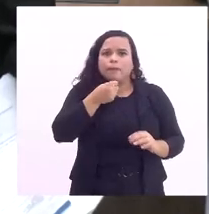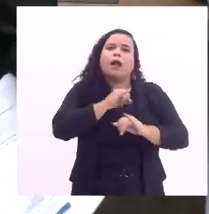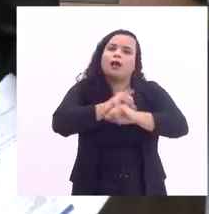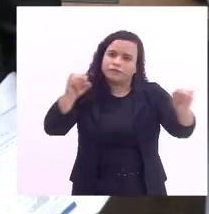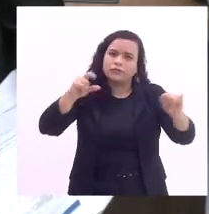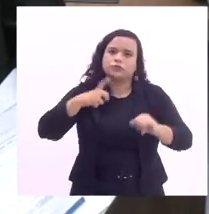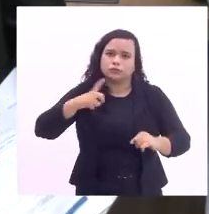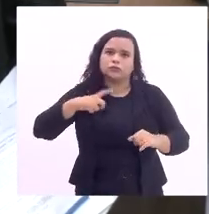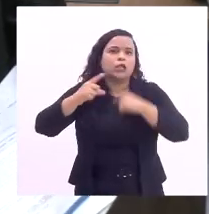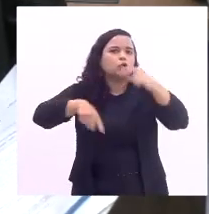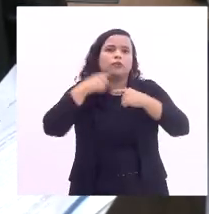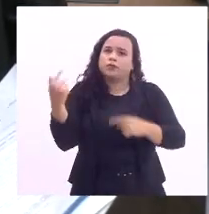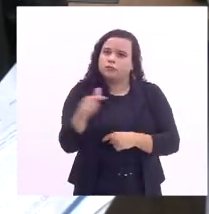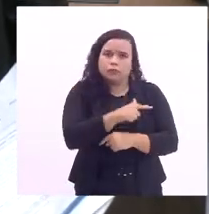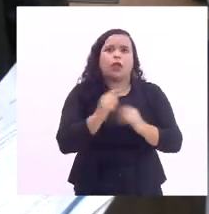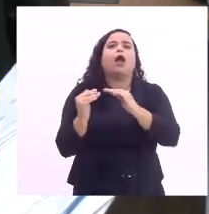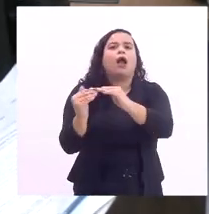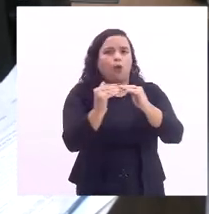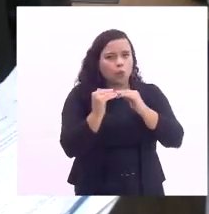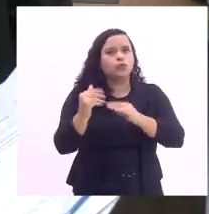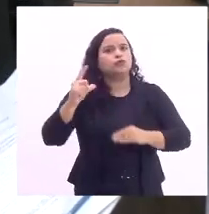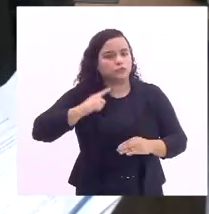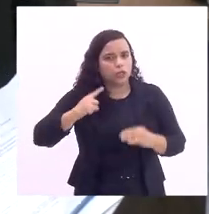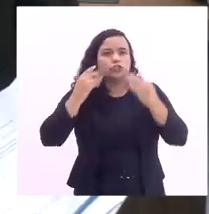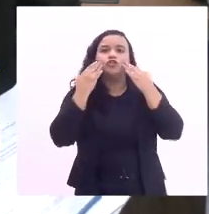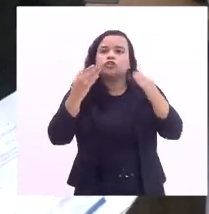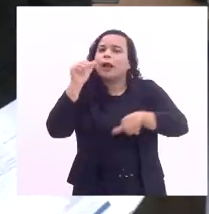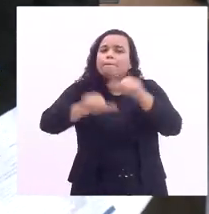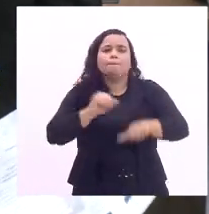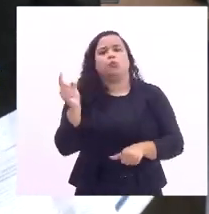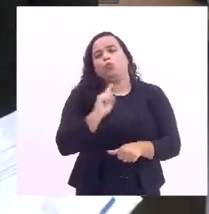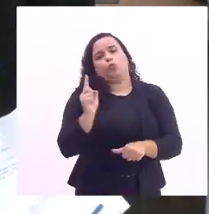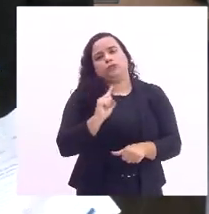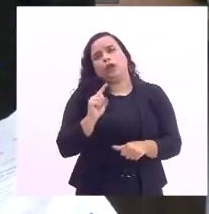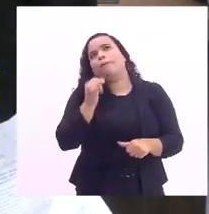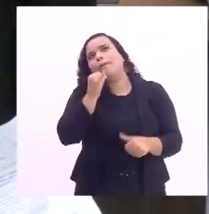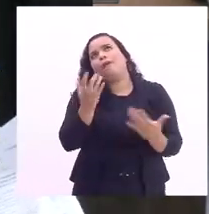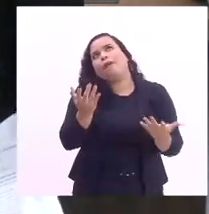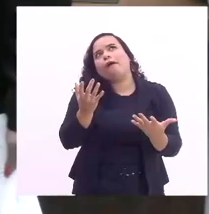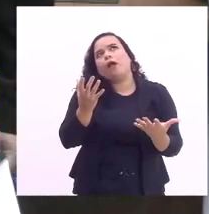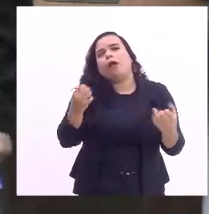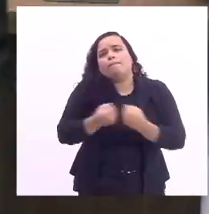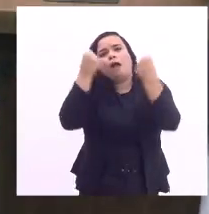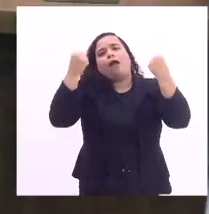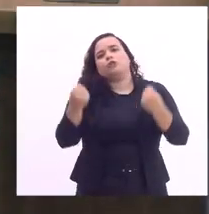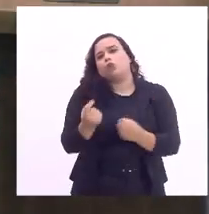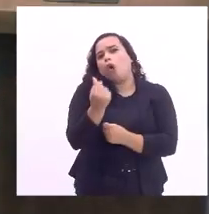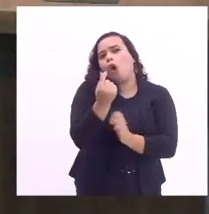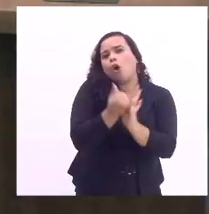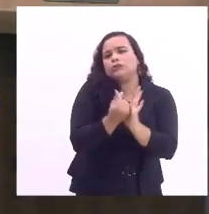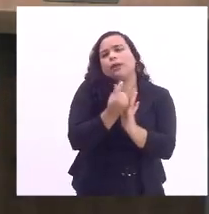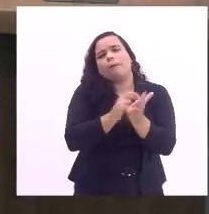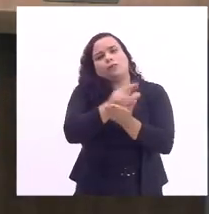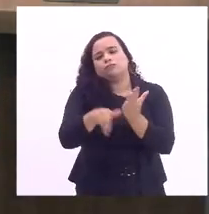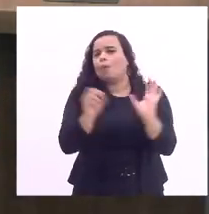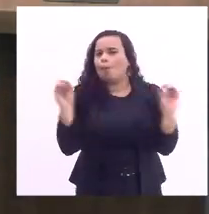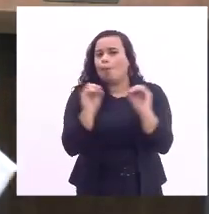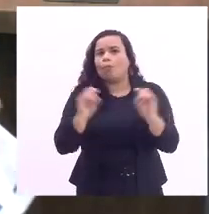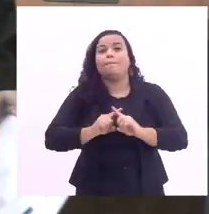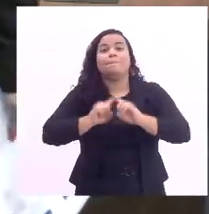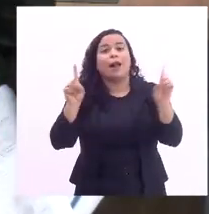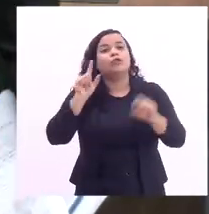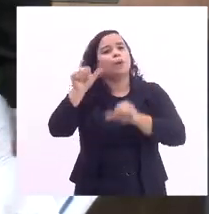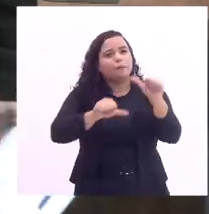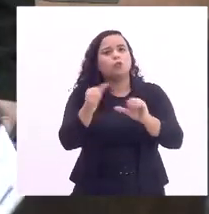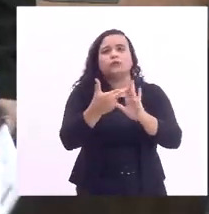que não haja dúvida que foi fechado um acordo. O destaque não muda substantivamente nenhum tipo de impacto orçamentário, não muda isso, mas muda